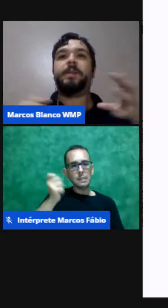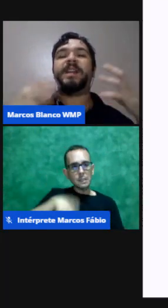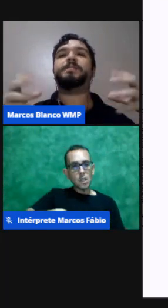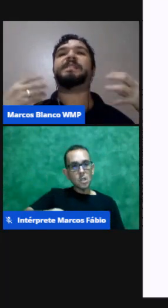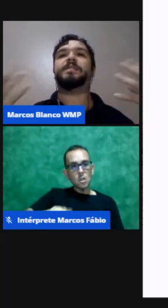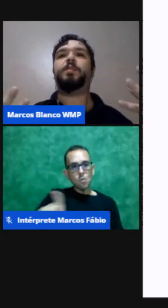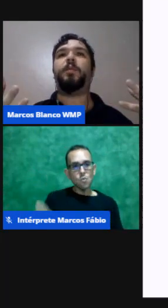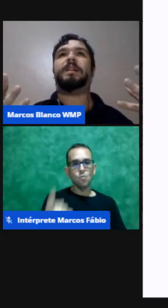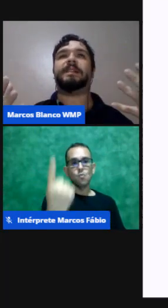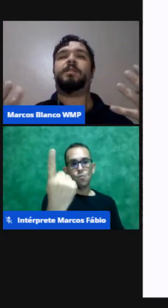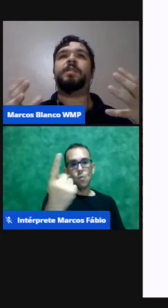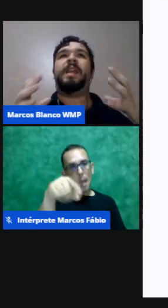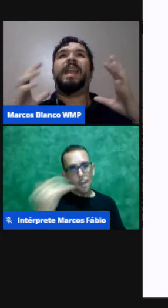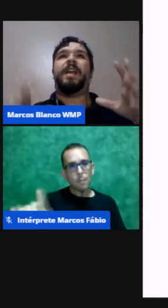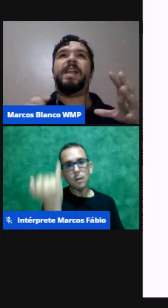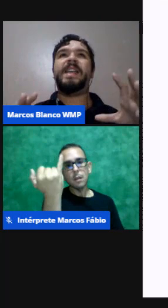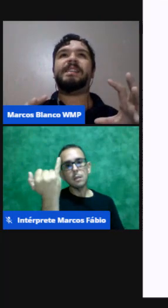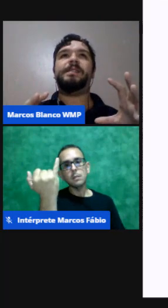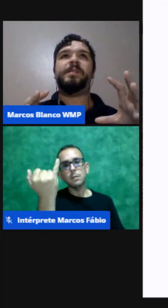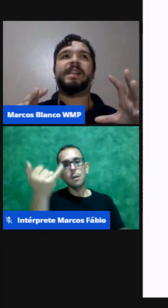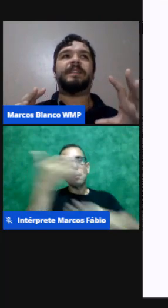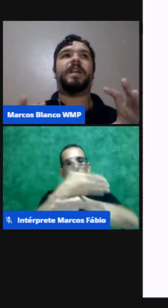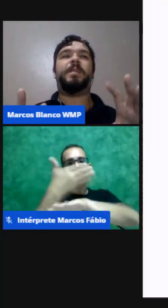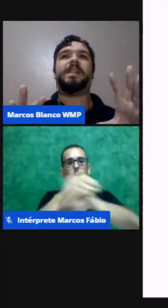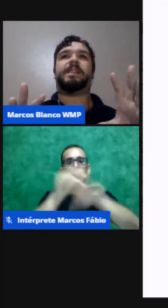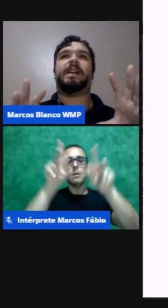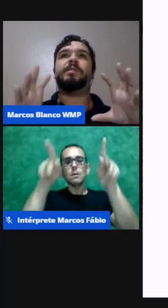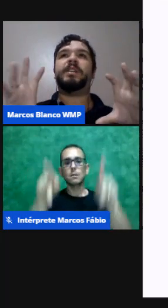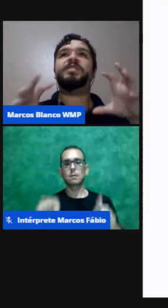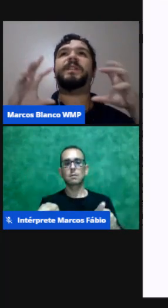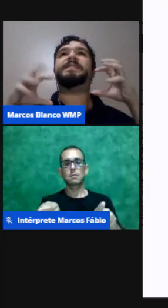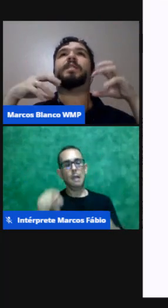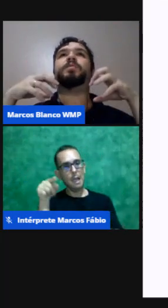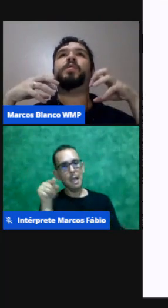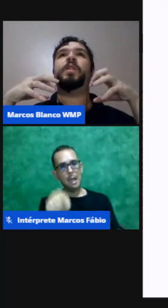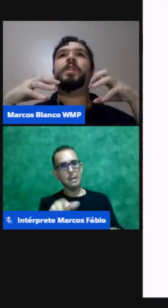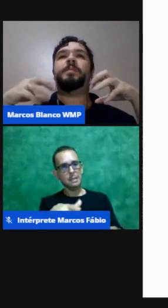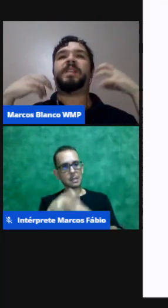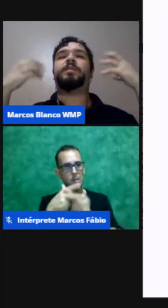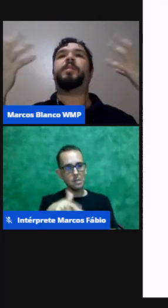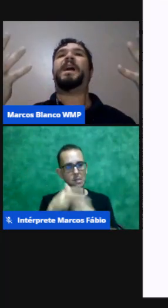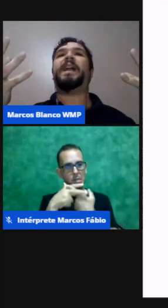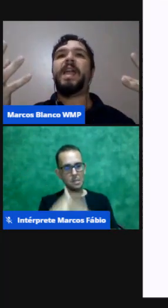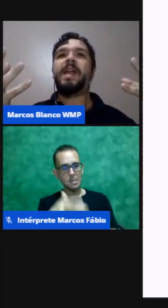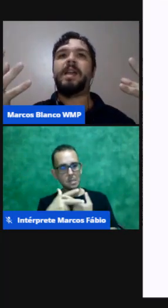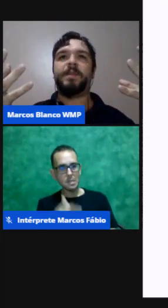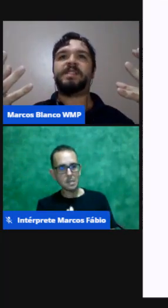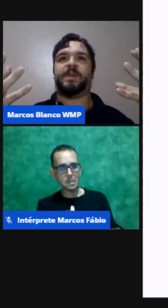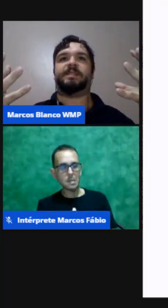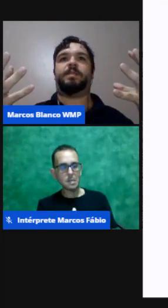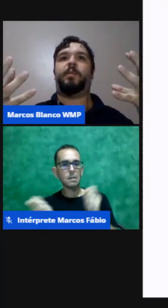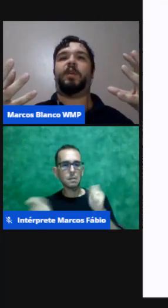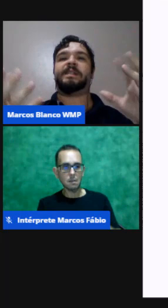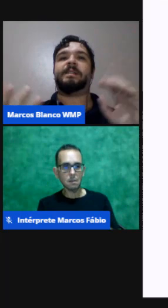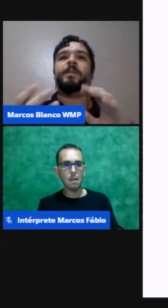que é bem importante, é a participação da população. Essa ferramenta, o grande diferencial do método